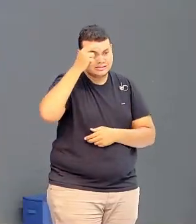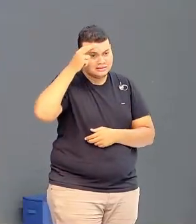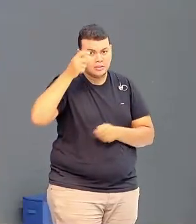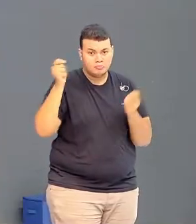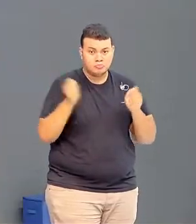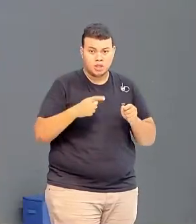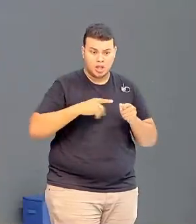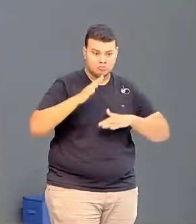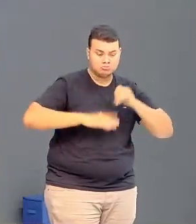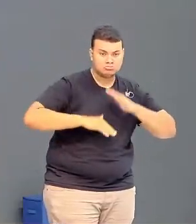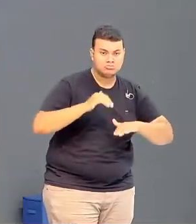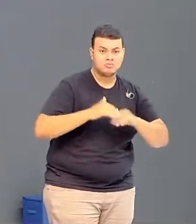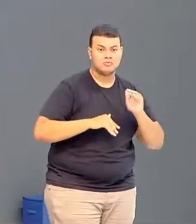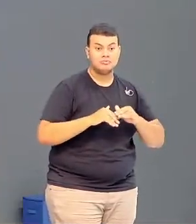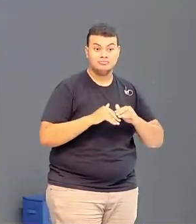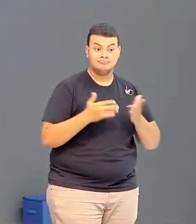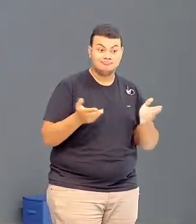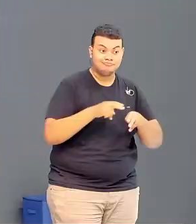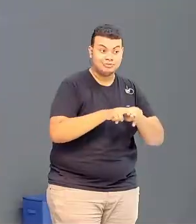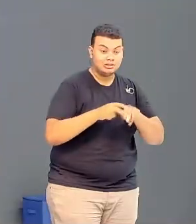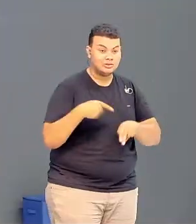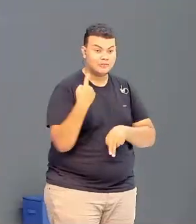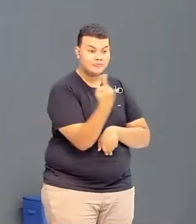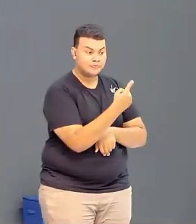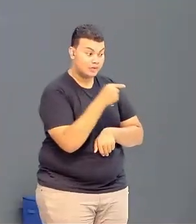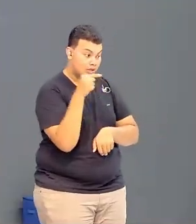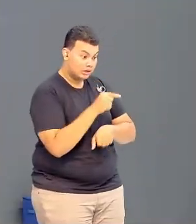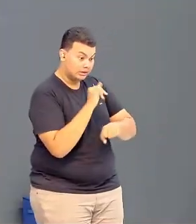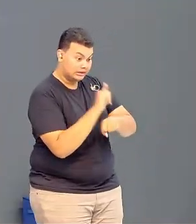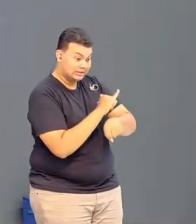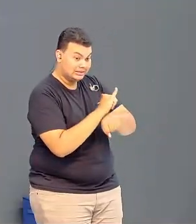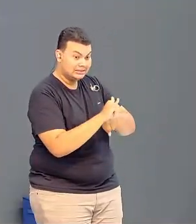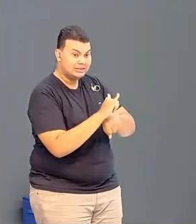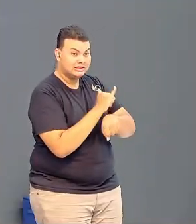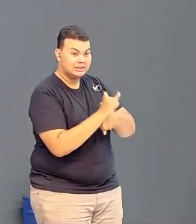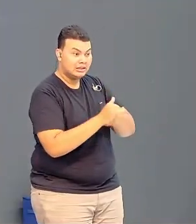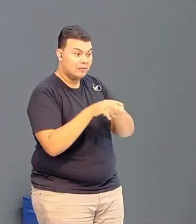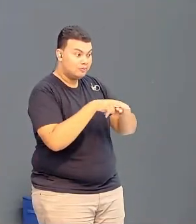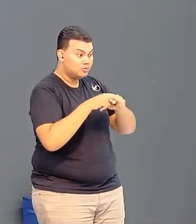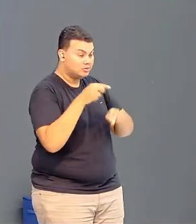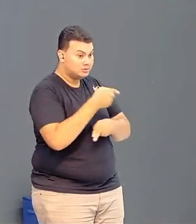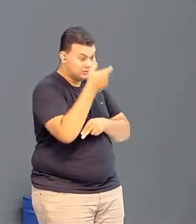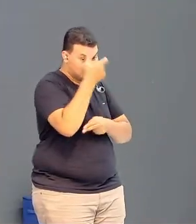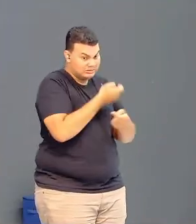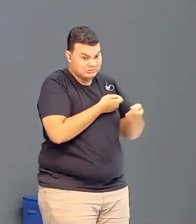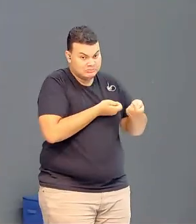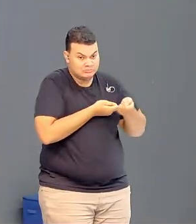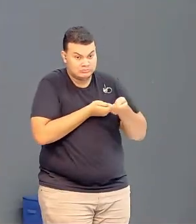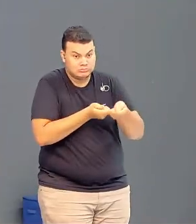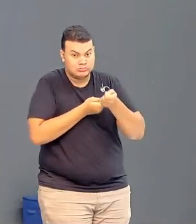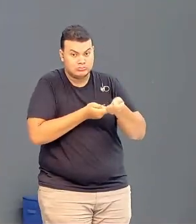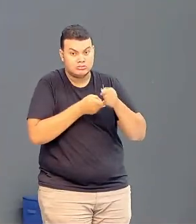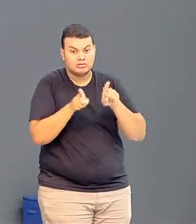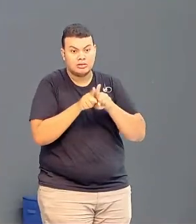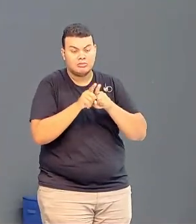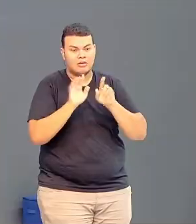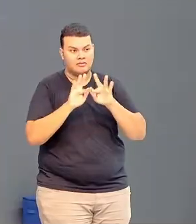tem. Irmãos, essa é uma estratégia destrutiva para um indivíduo e para a família,